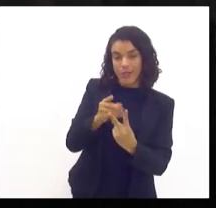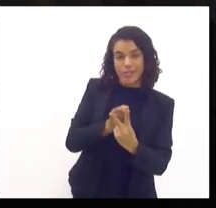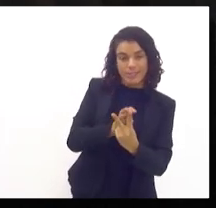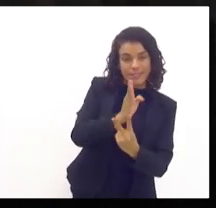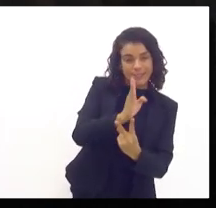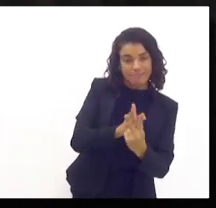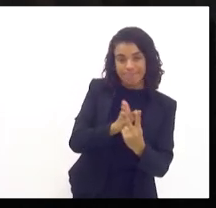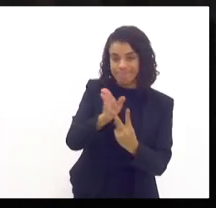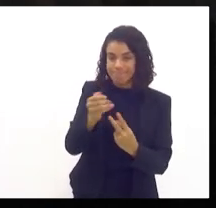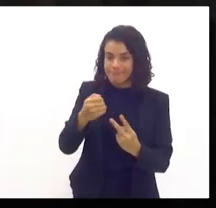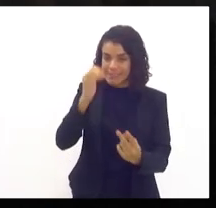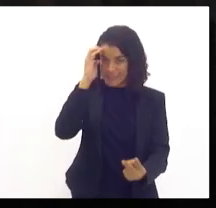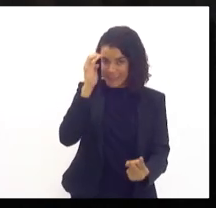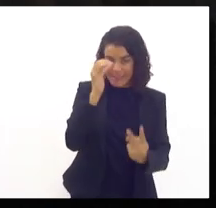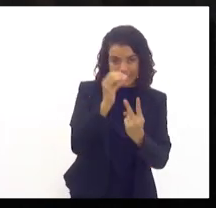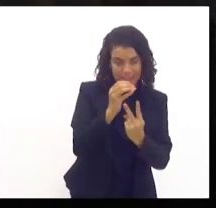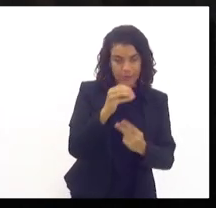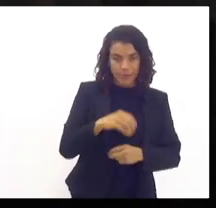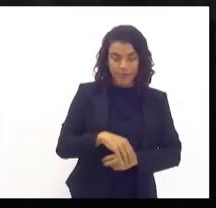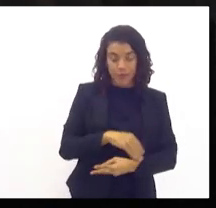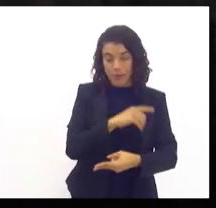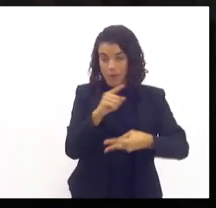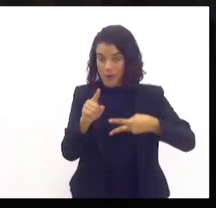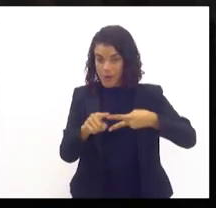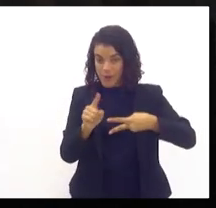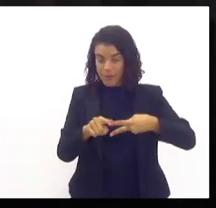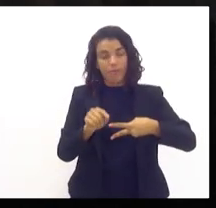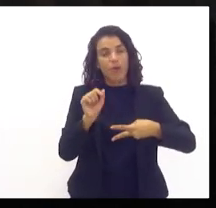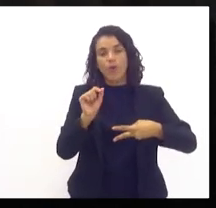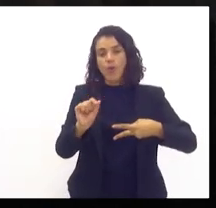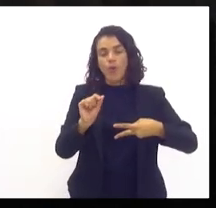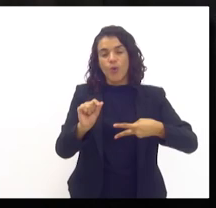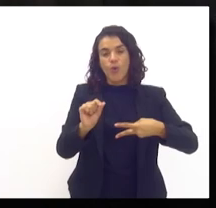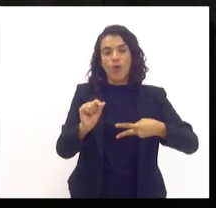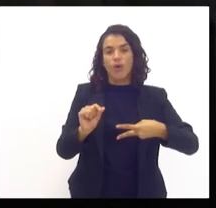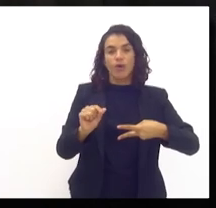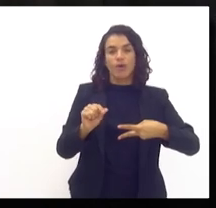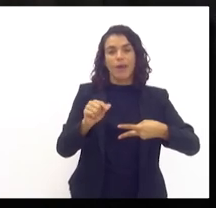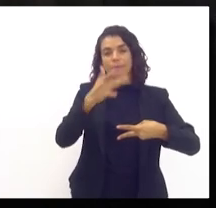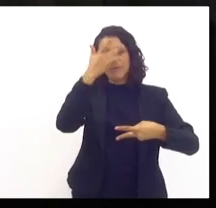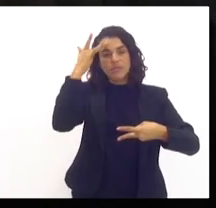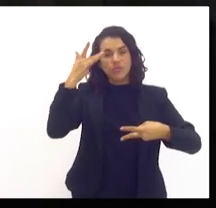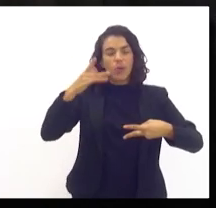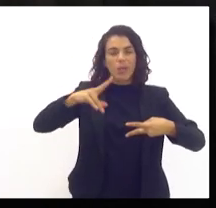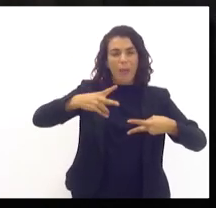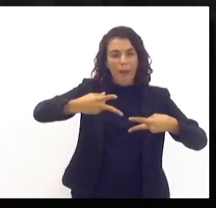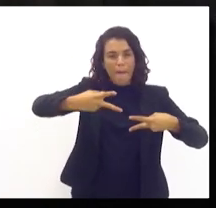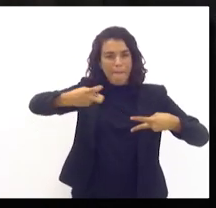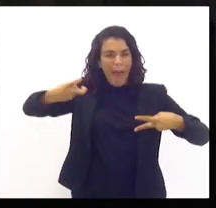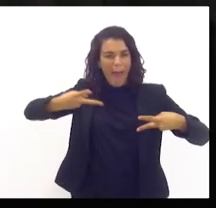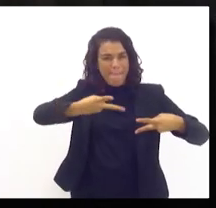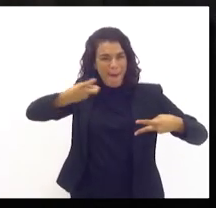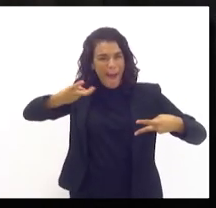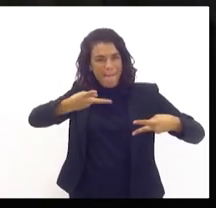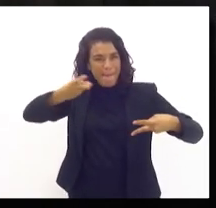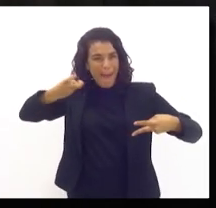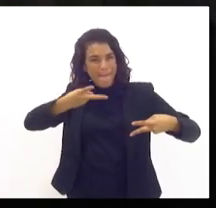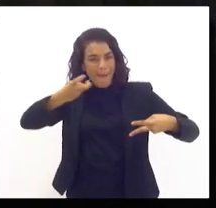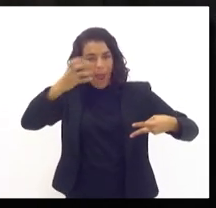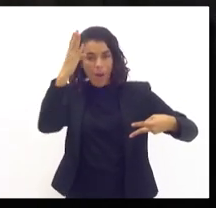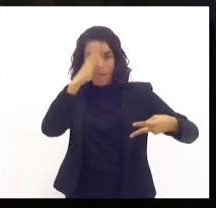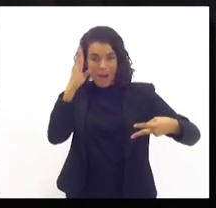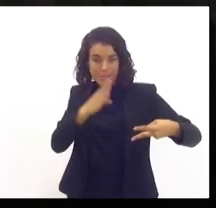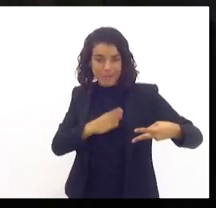ser seguidos nesse momento. O primeiro é aqueles que saquearam o Brasil, nosso Estado,